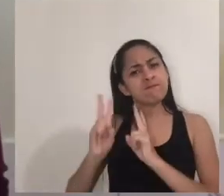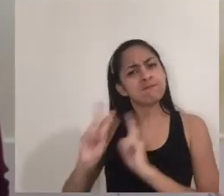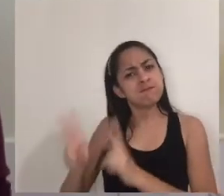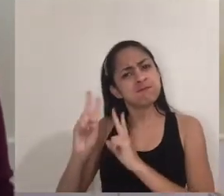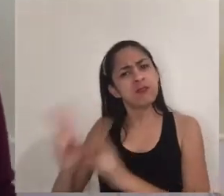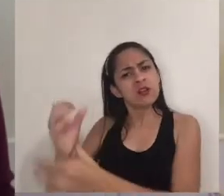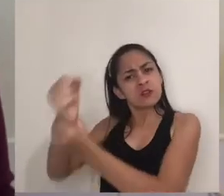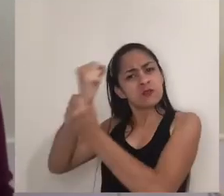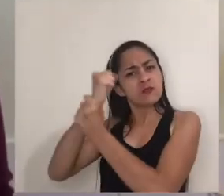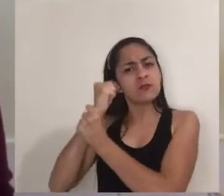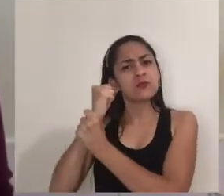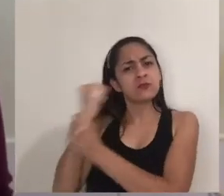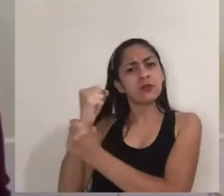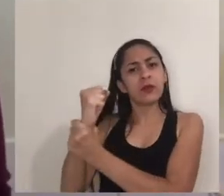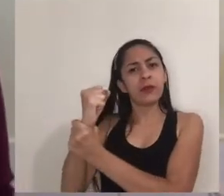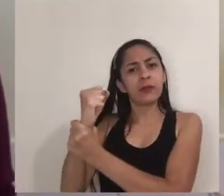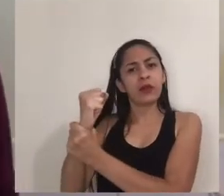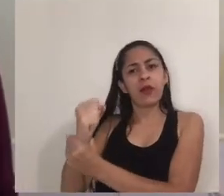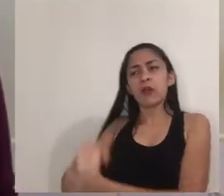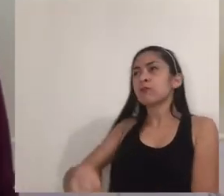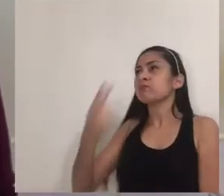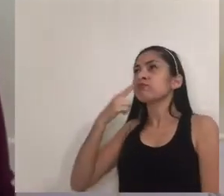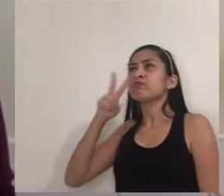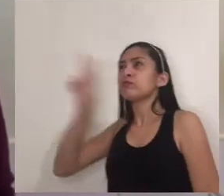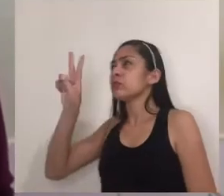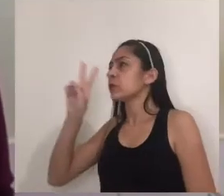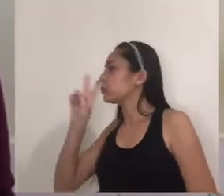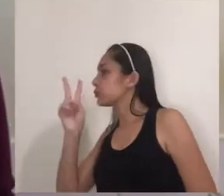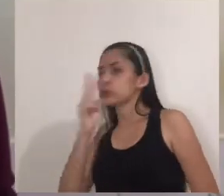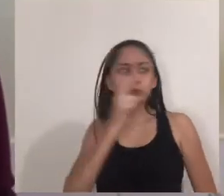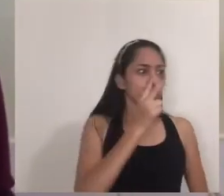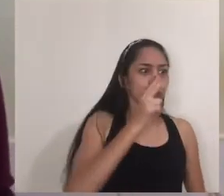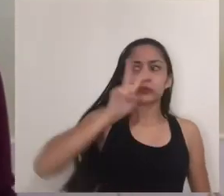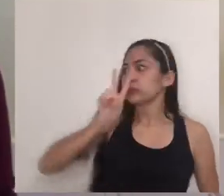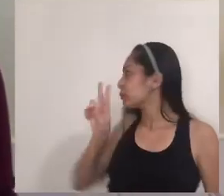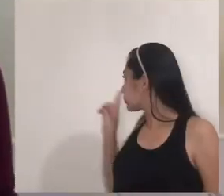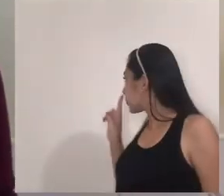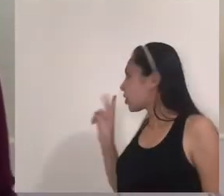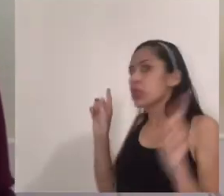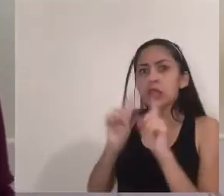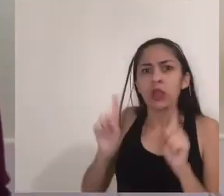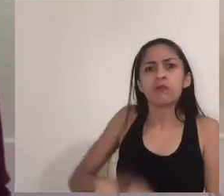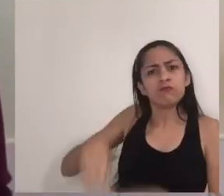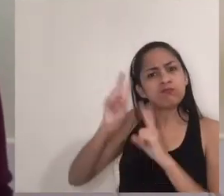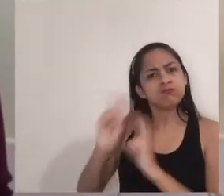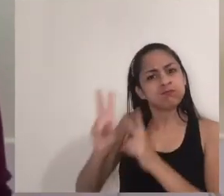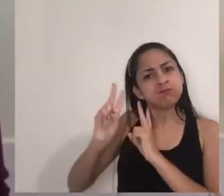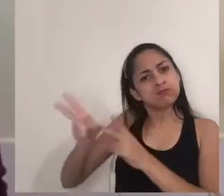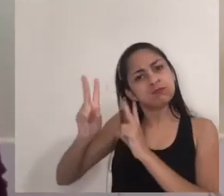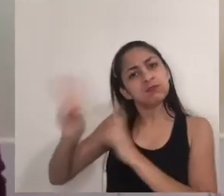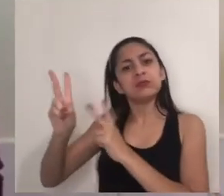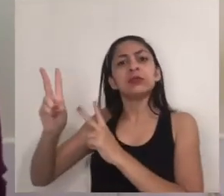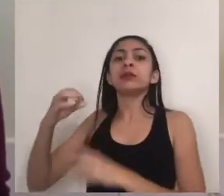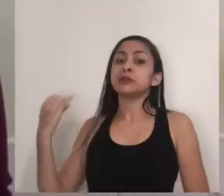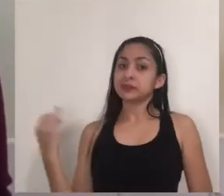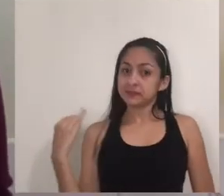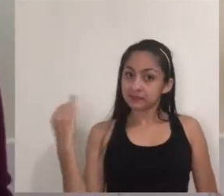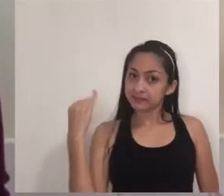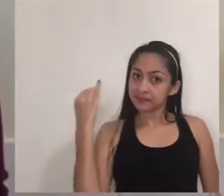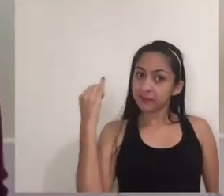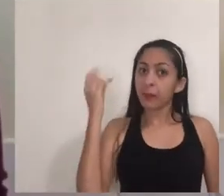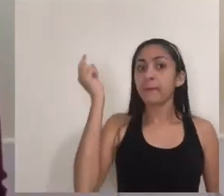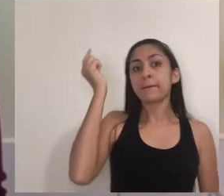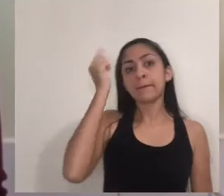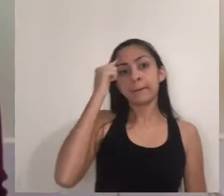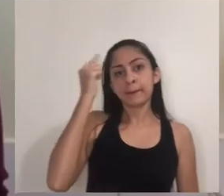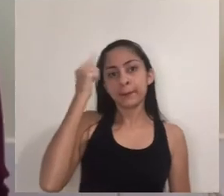com ir até o fim, com prosseguir, até o fim, se manter firme até o fim. E pensando sobre